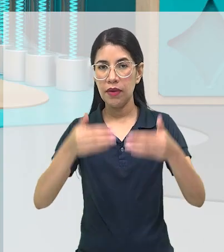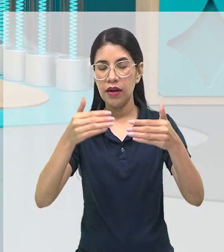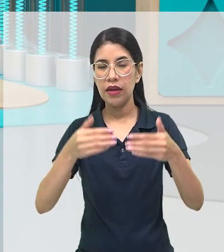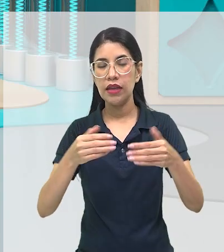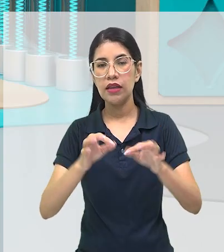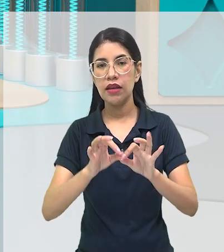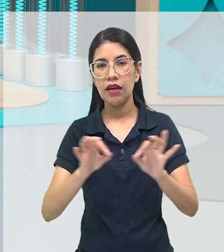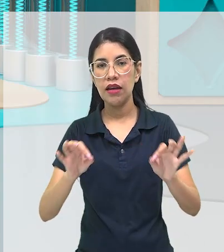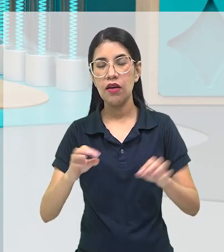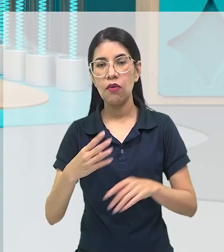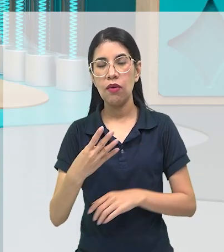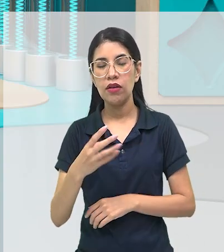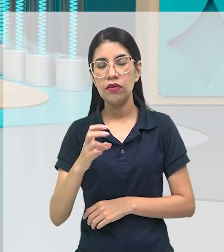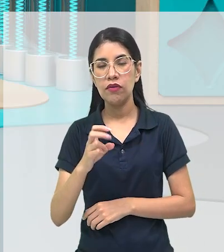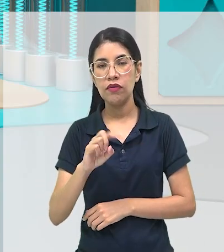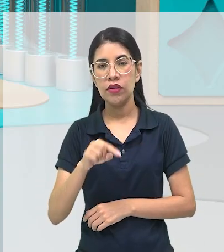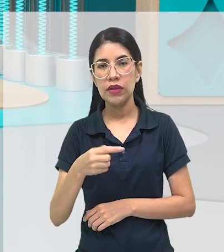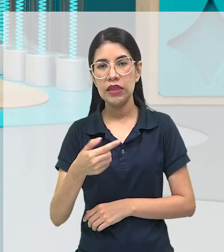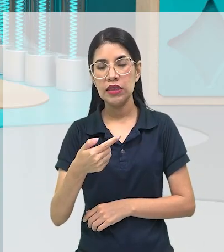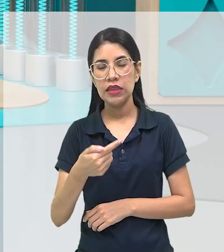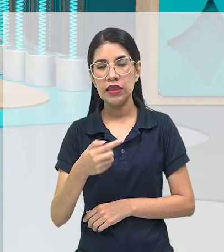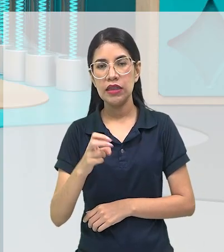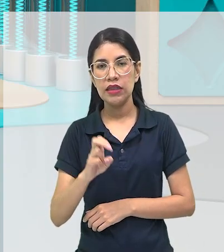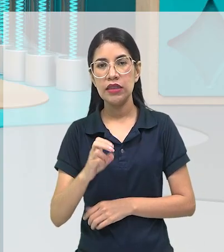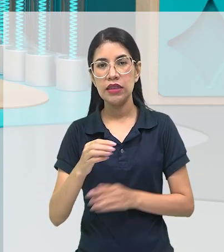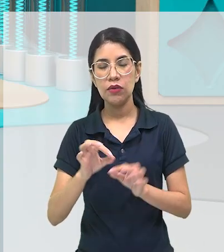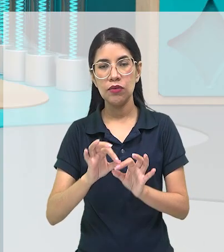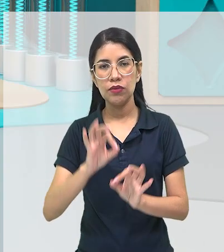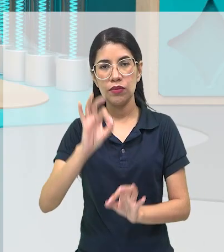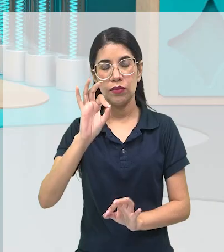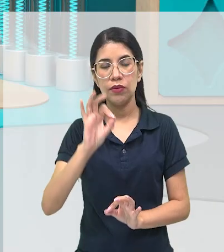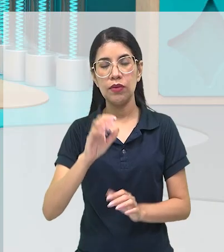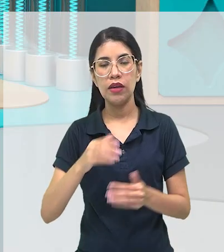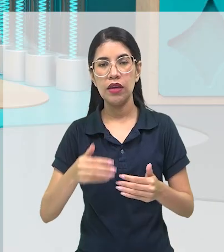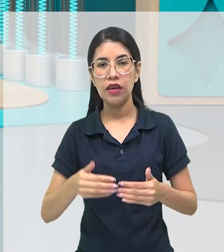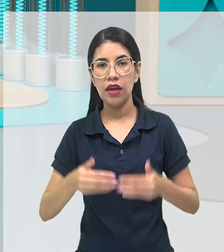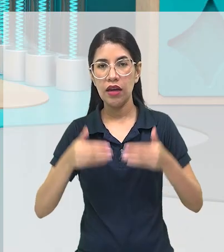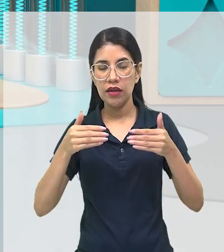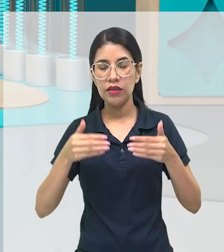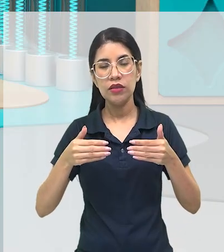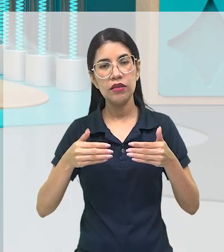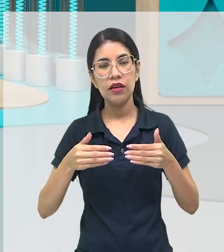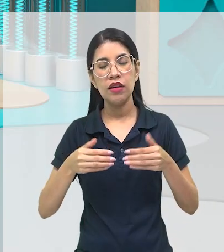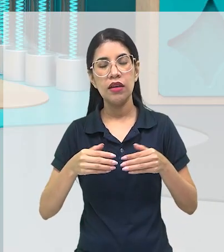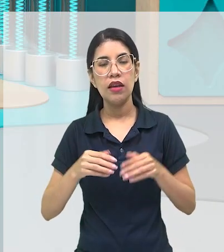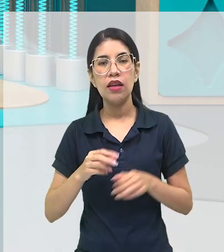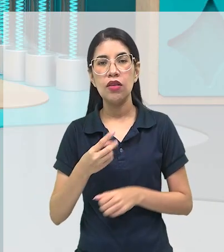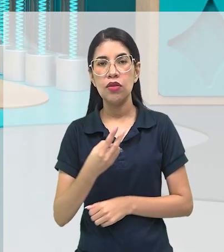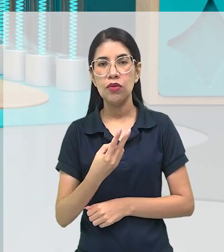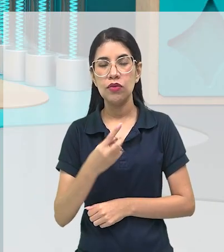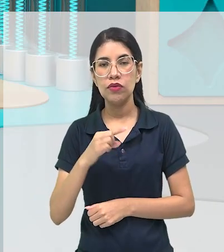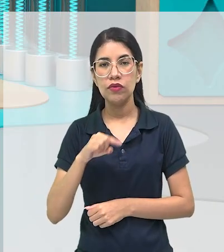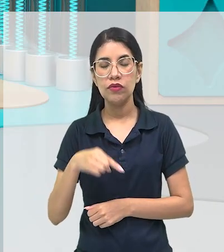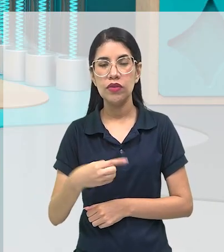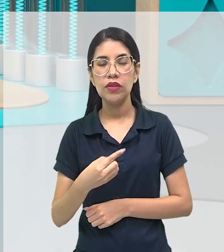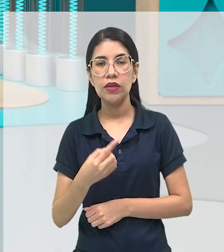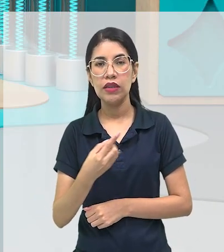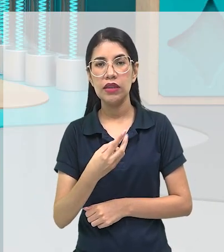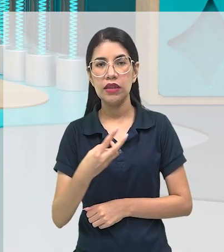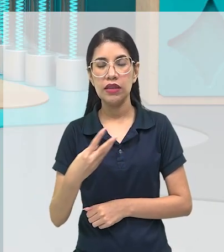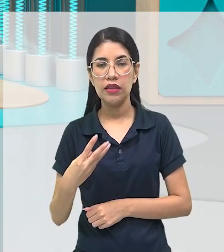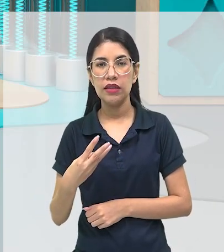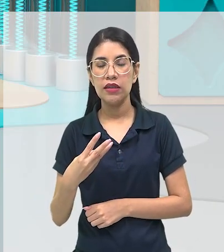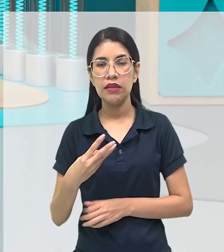ter 4,75 metros de altura e a parede traseira, que é a de retaguarda, deve medir